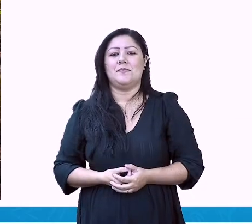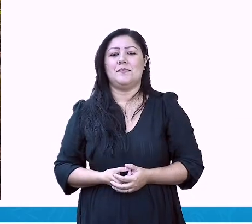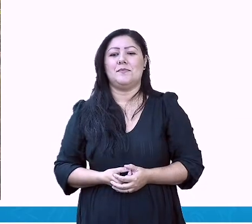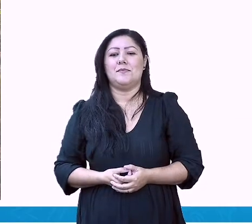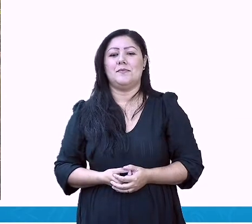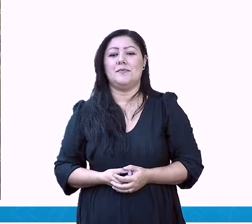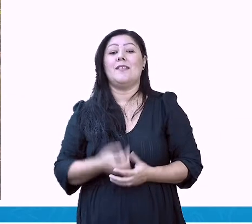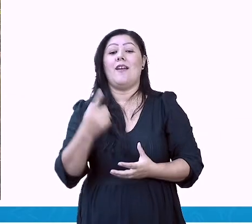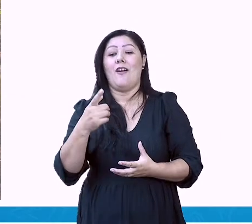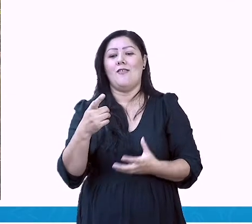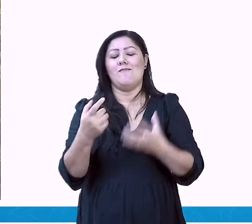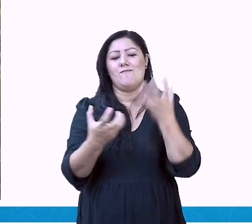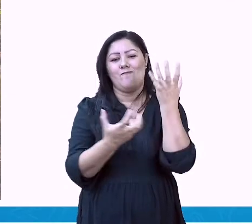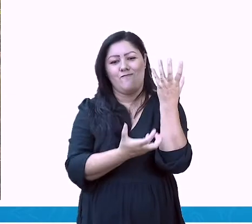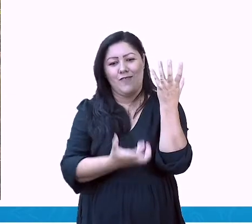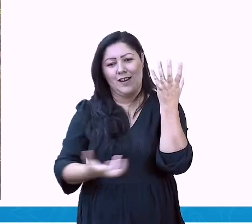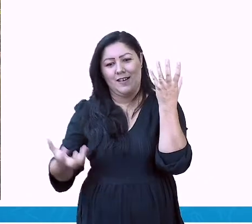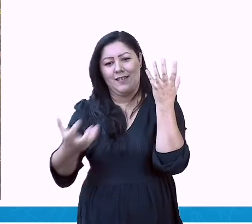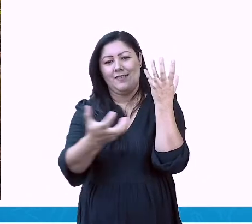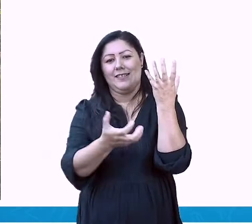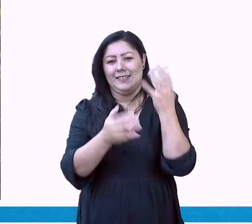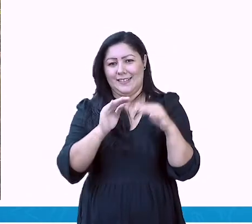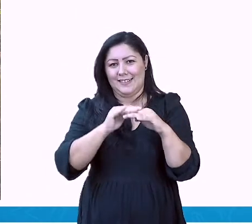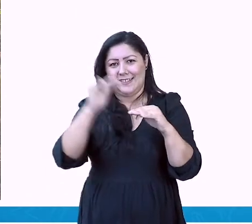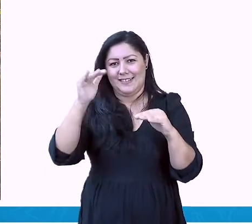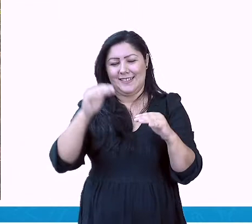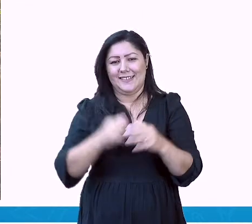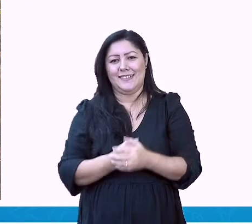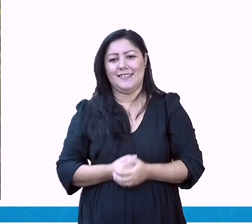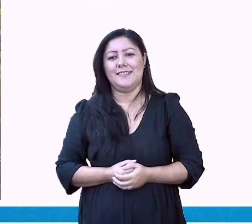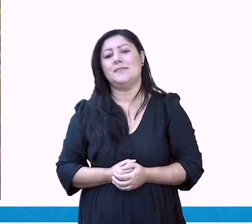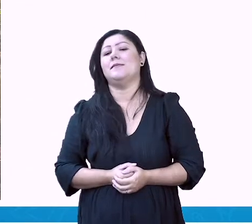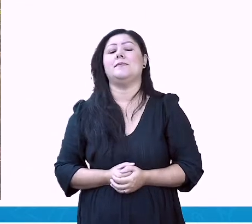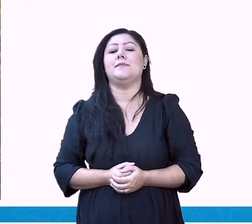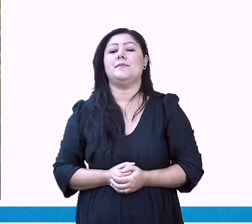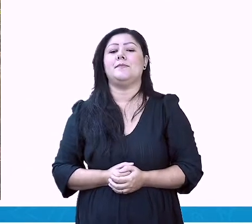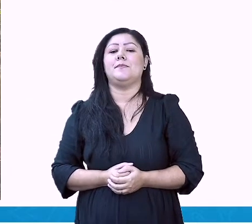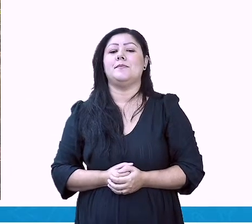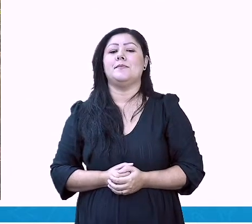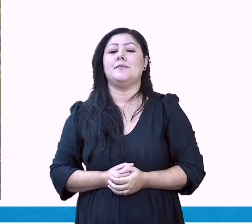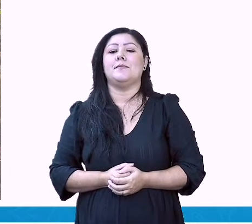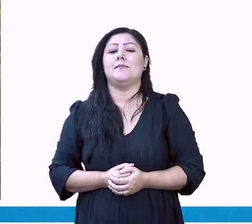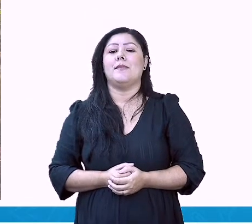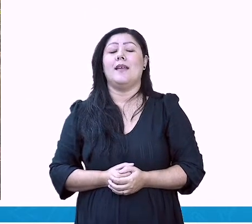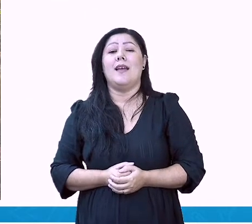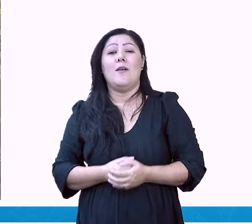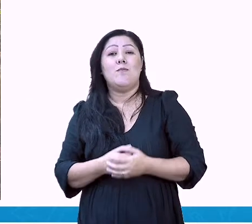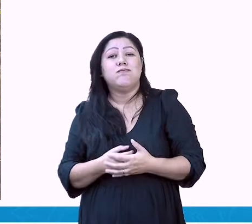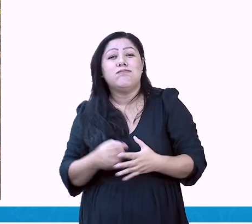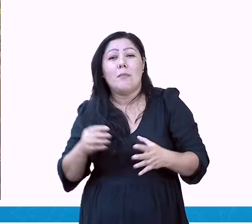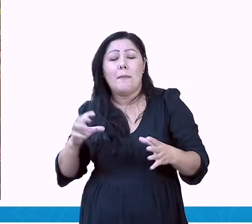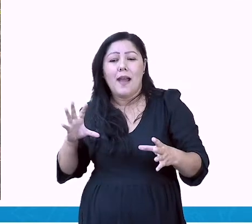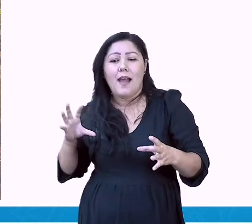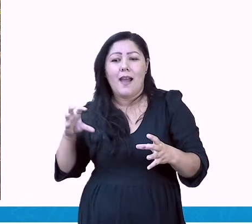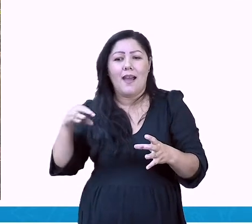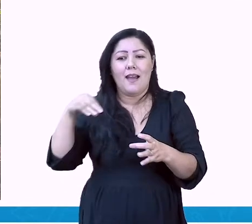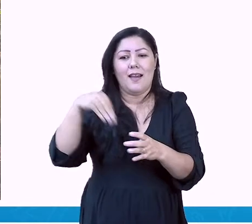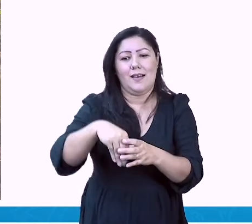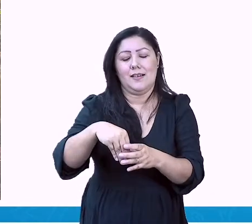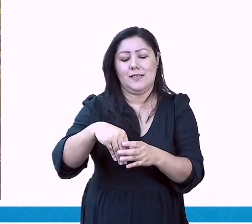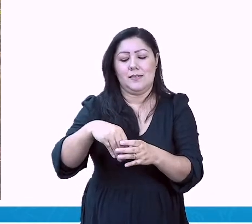Mais vegetação do cerrado, tá certo? E quanto mais para o interior do